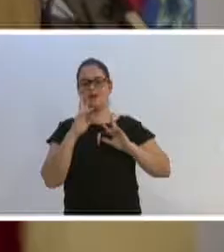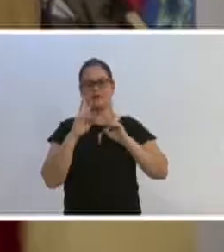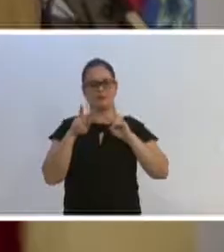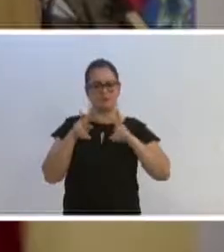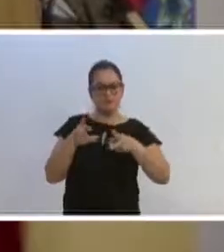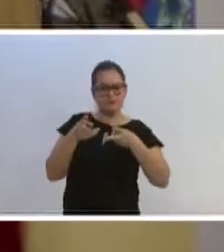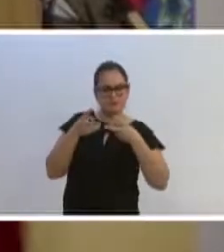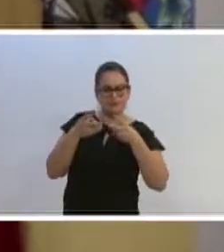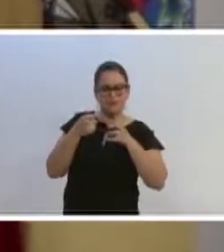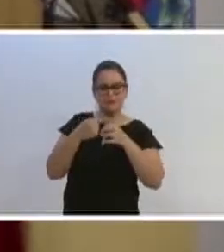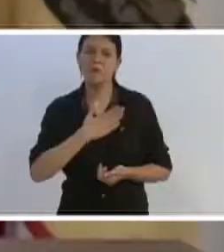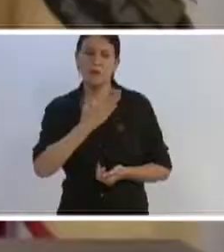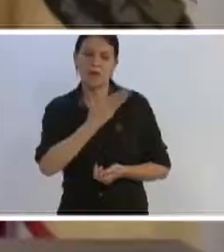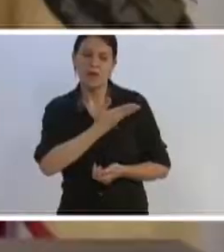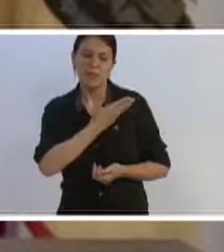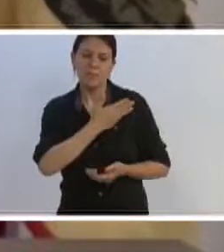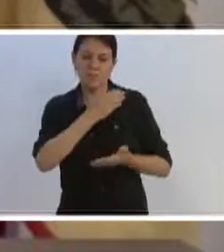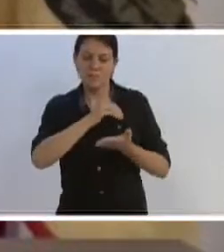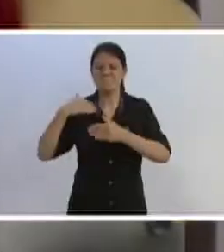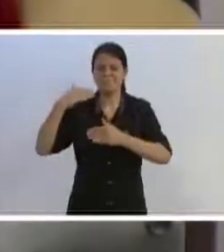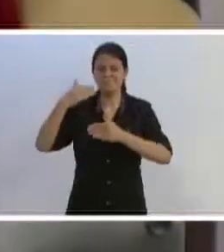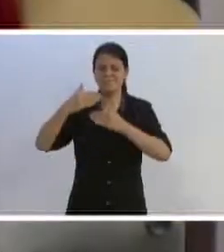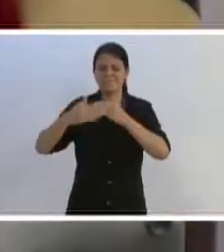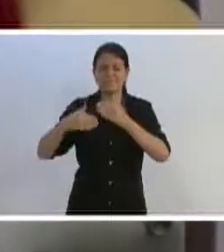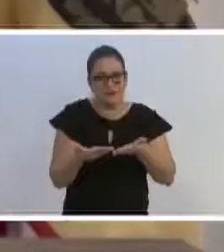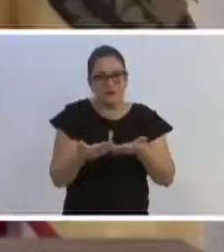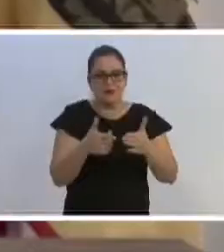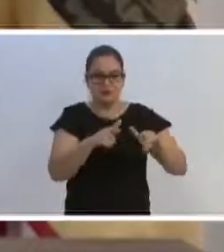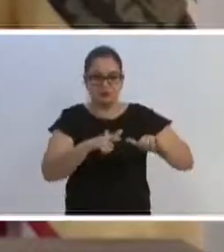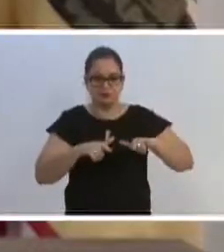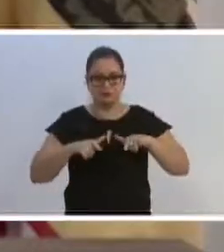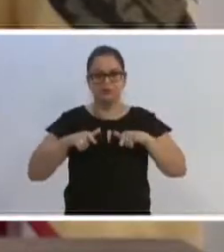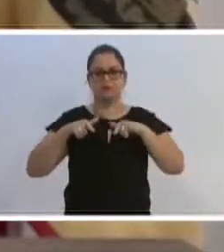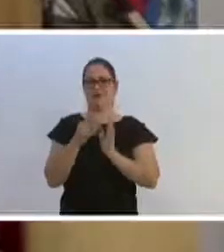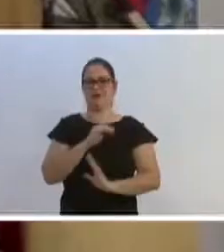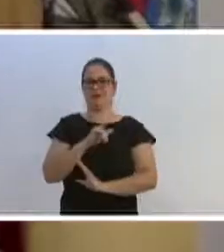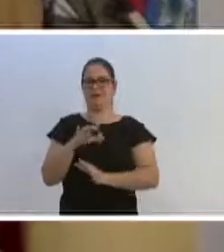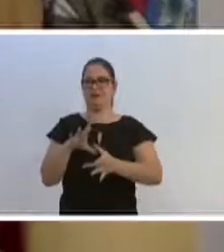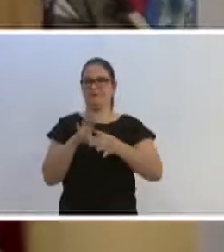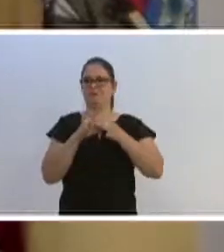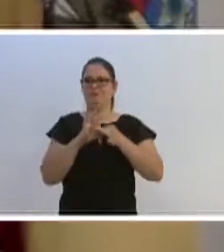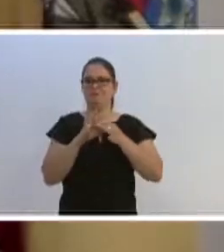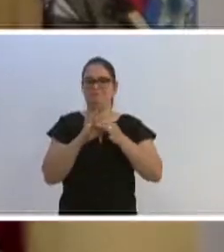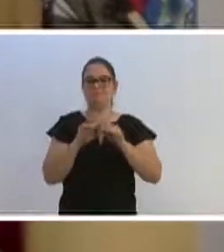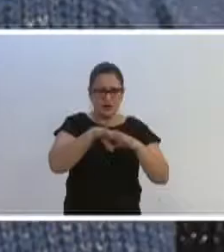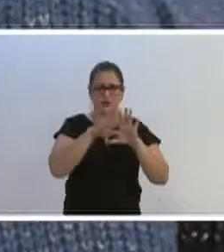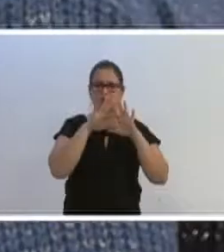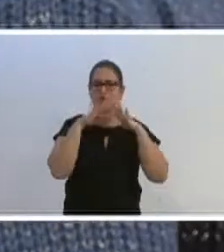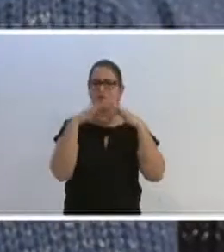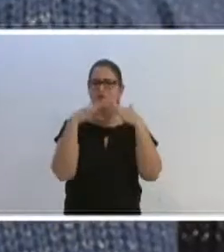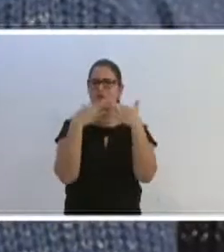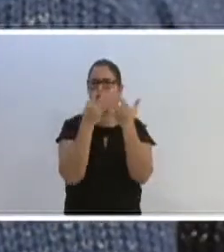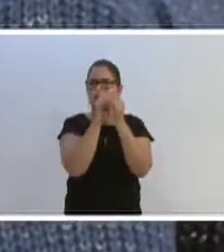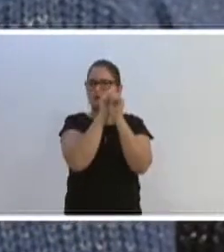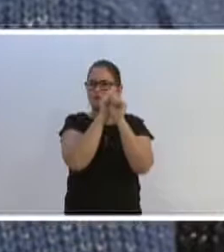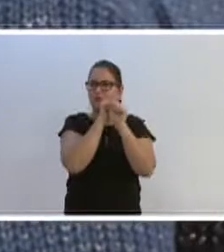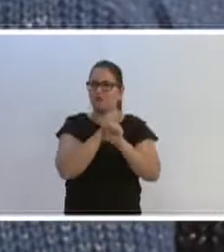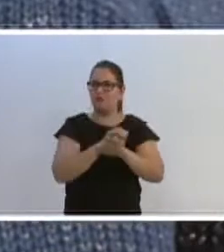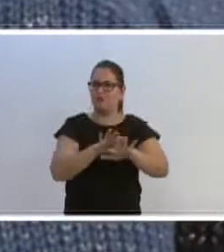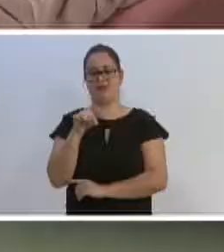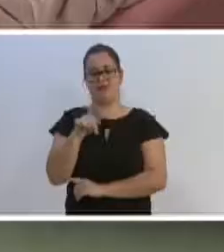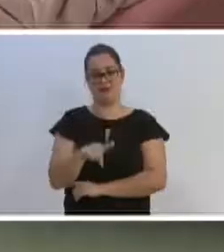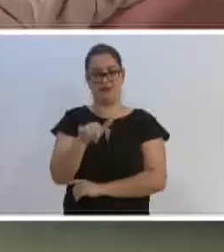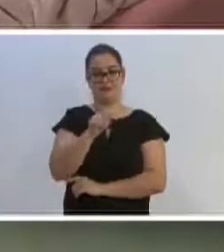personalidades da área médica e do direito, entidades sociais e para um grupo musical, em